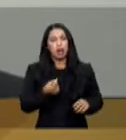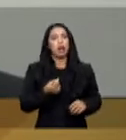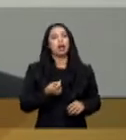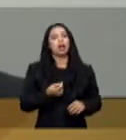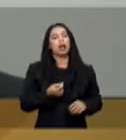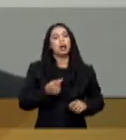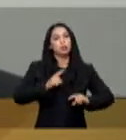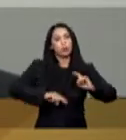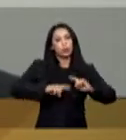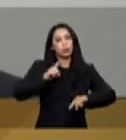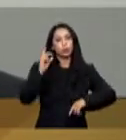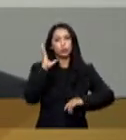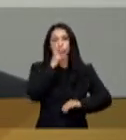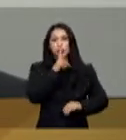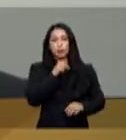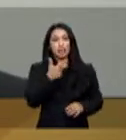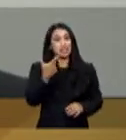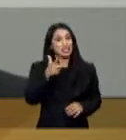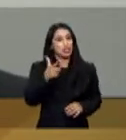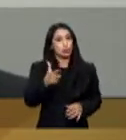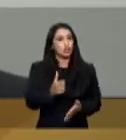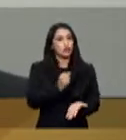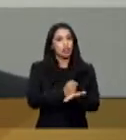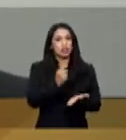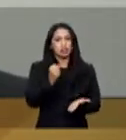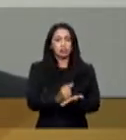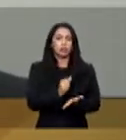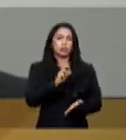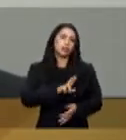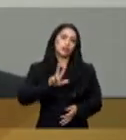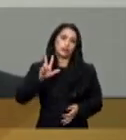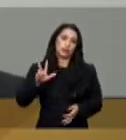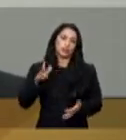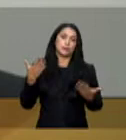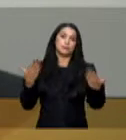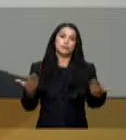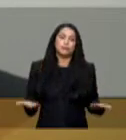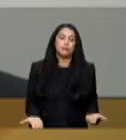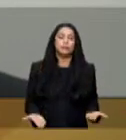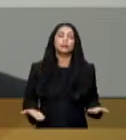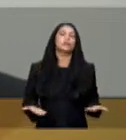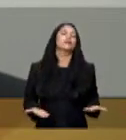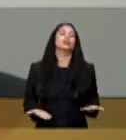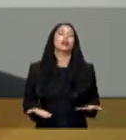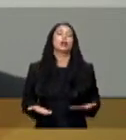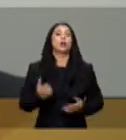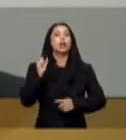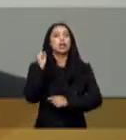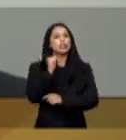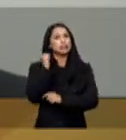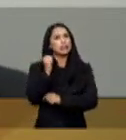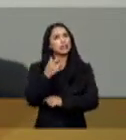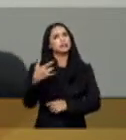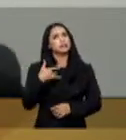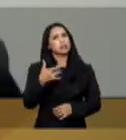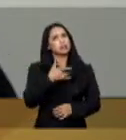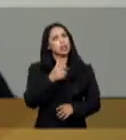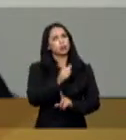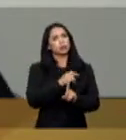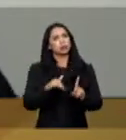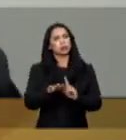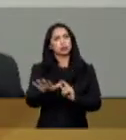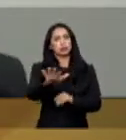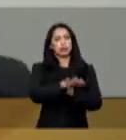sem registro do órgão sanitário competente. Ademais, a gravidade do fato para a saúde pública, a análise de